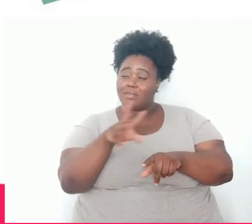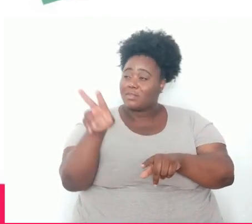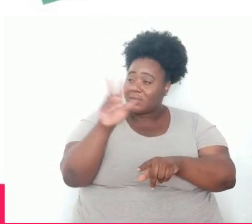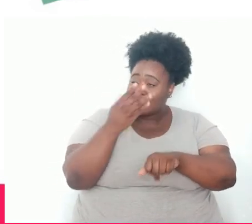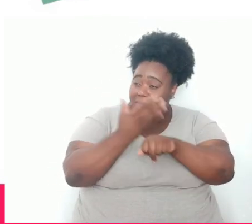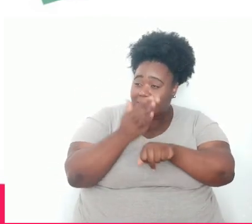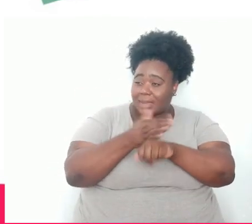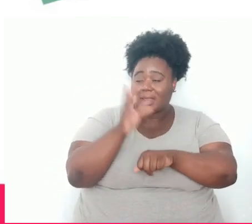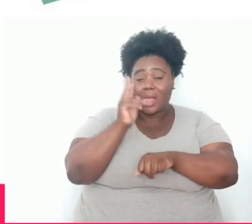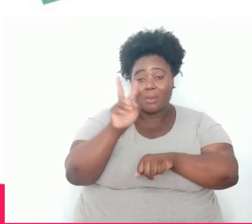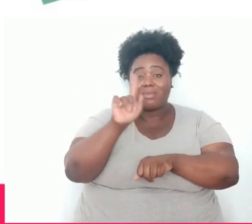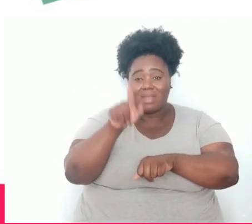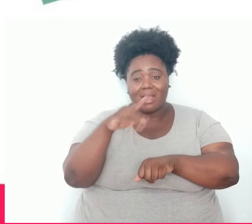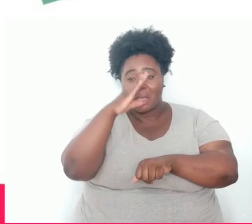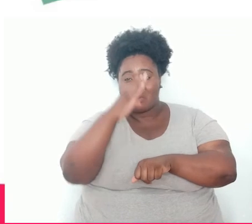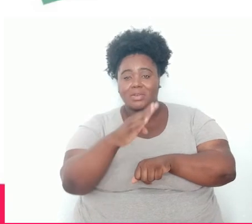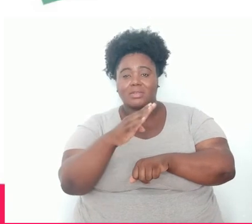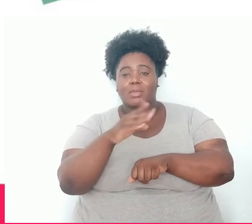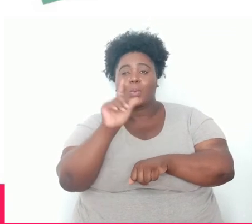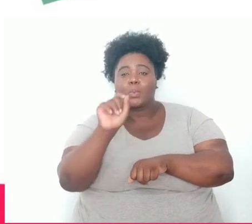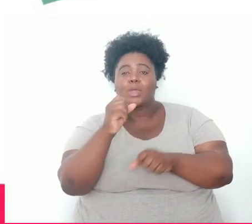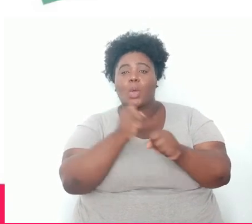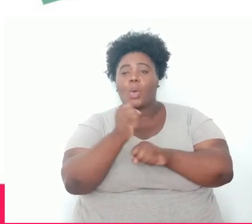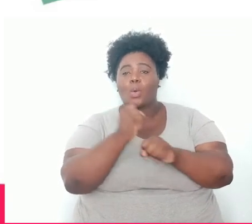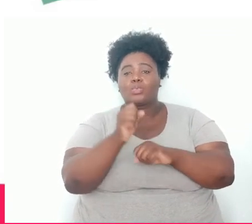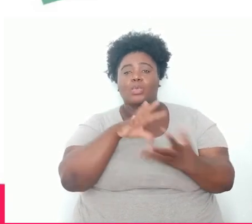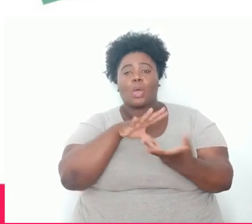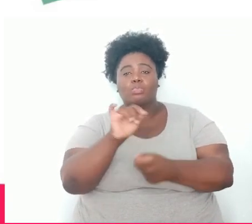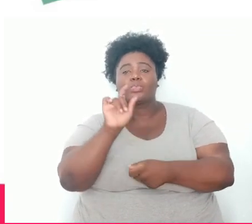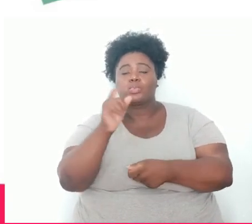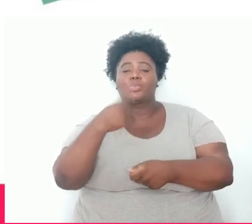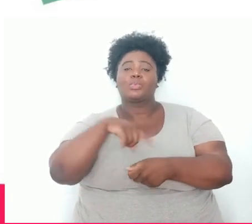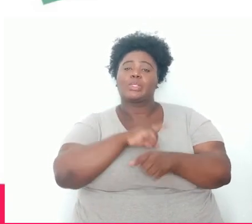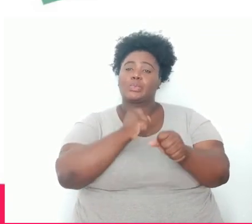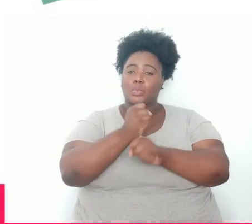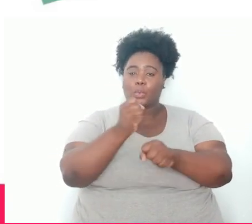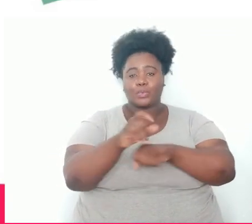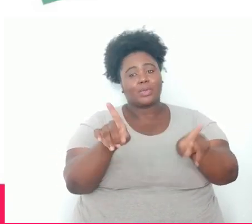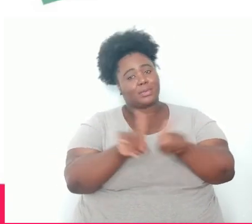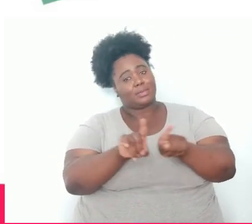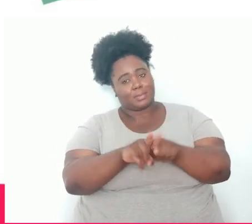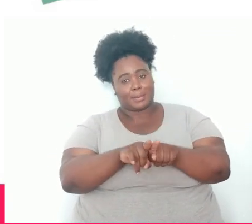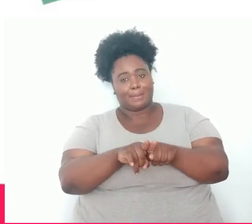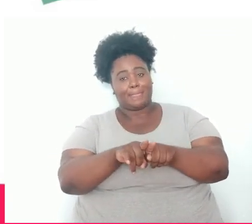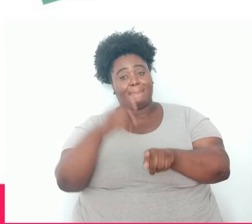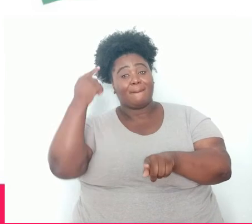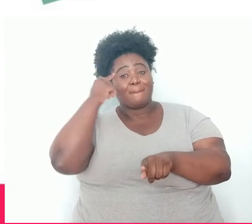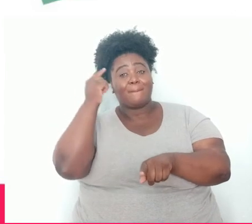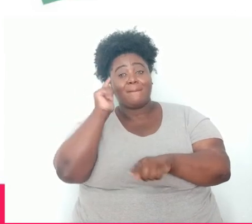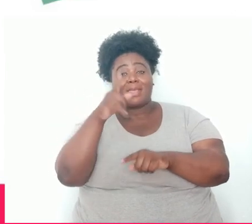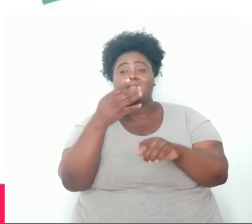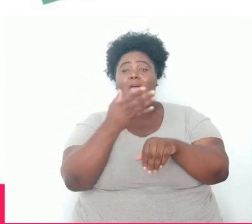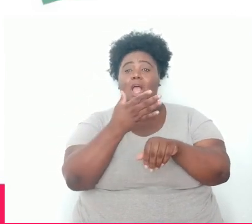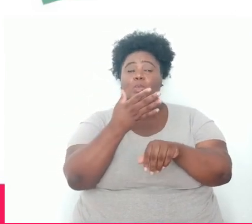do olhar, ao meu ver, é fundamental para a gente pensar o que constrói o mundo e o que nos constrói quanto indivíduos. E